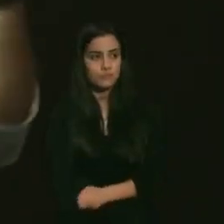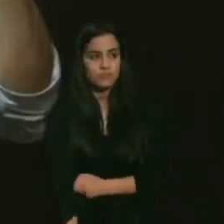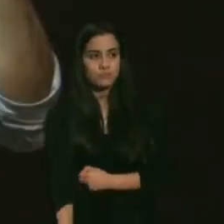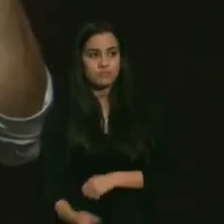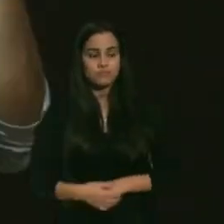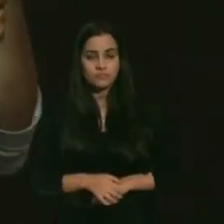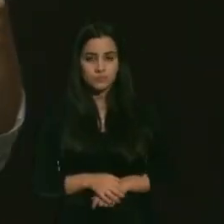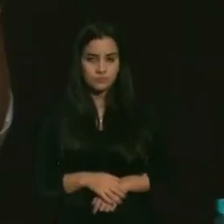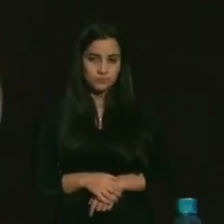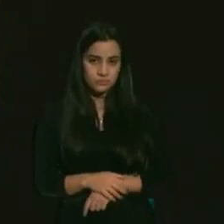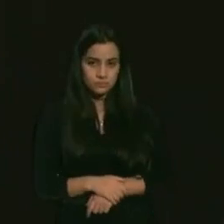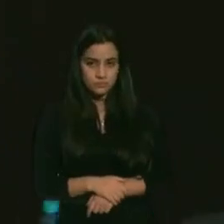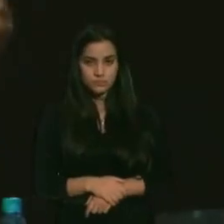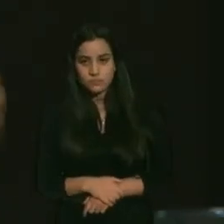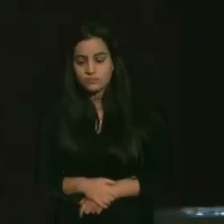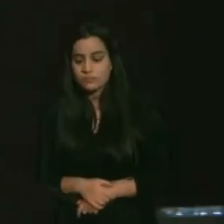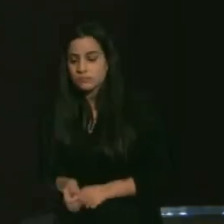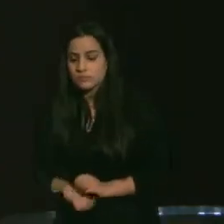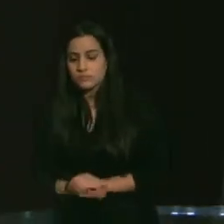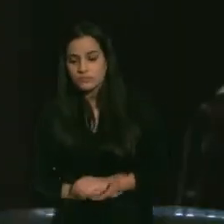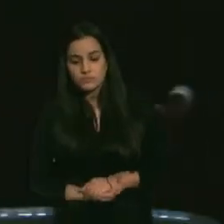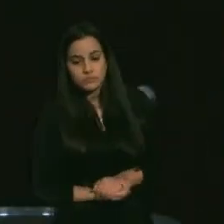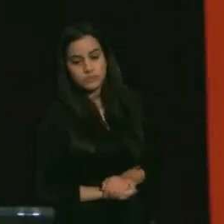Mas sabe,